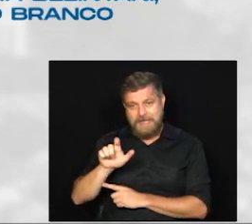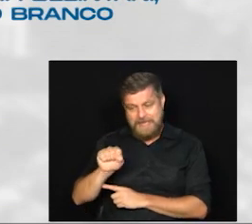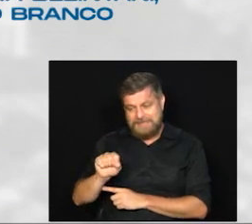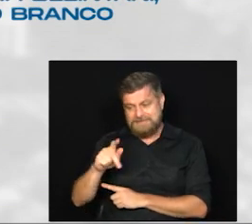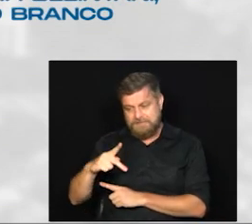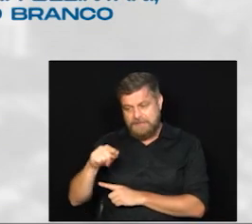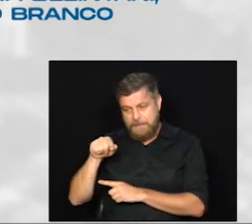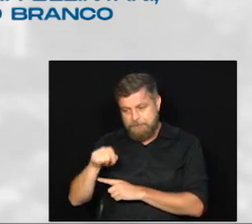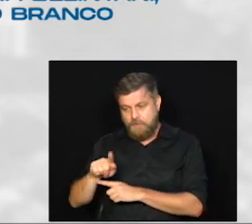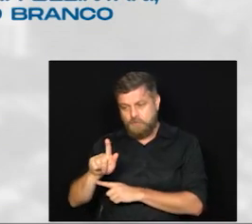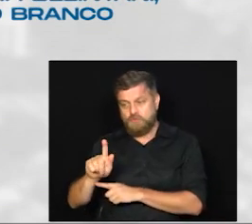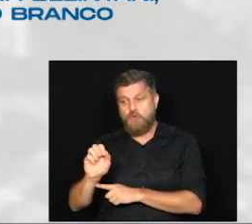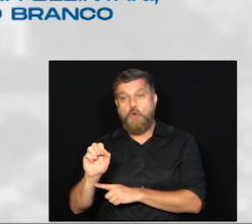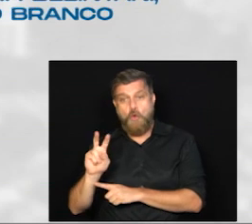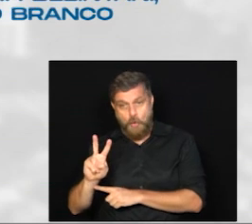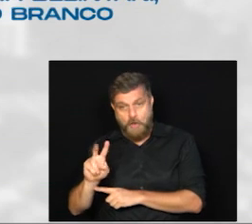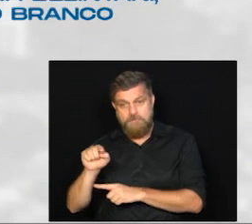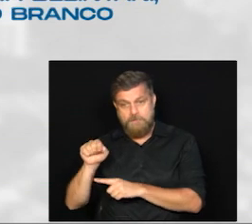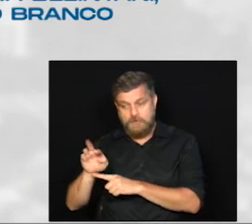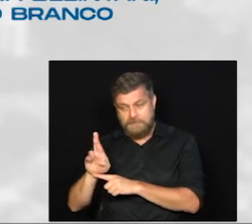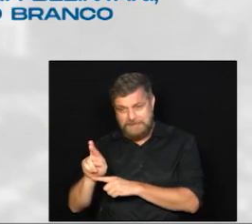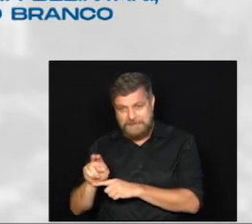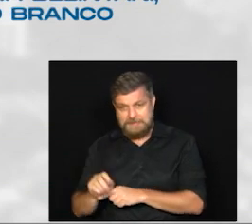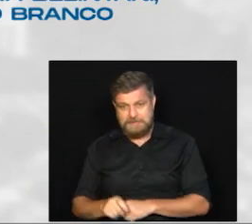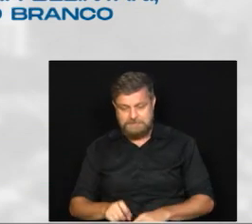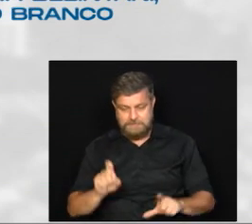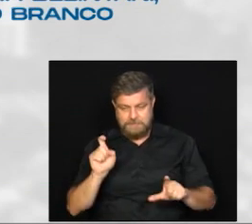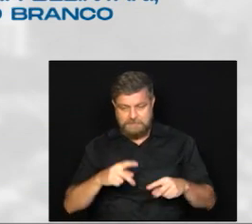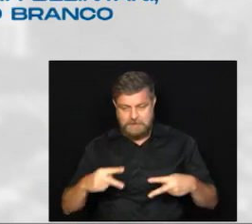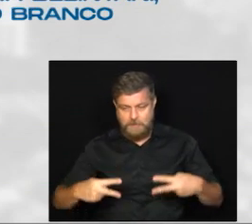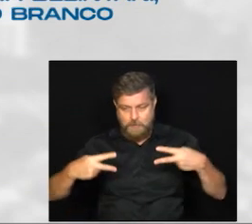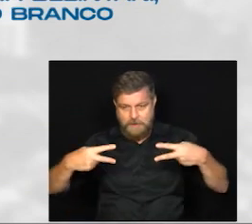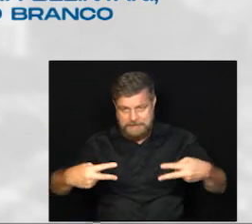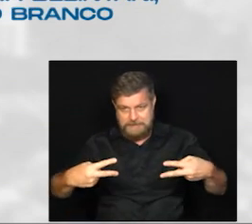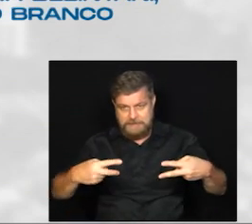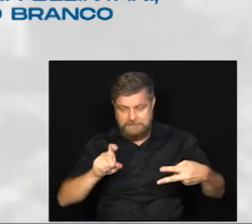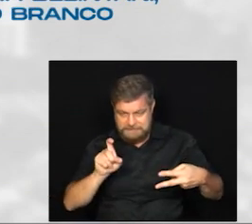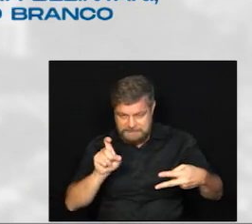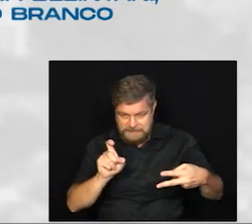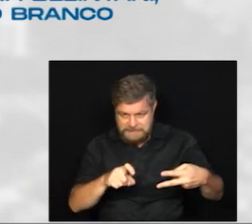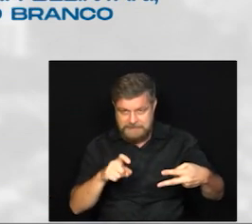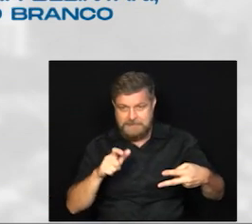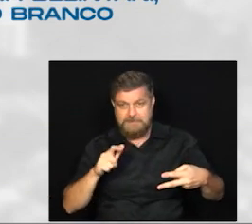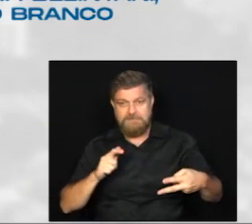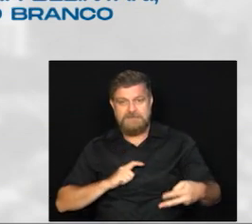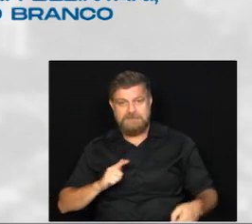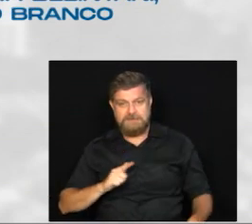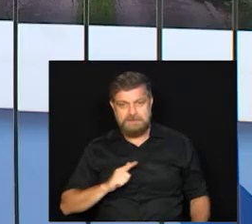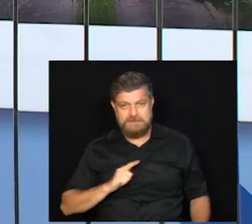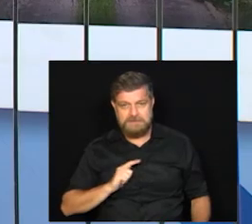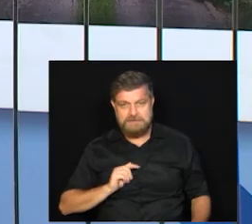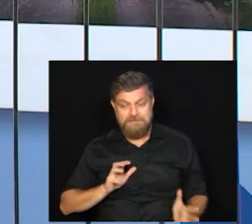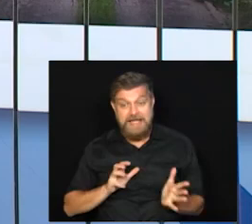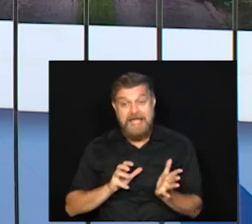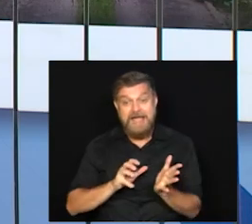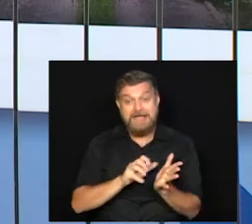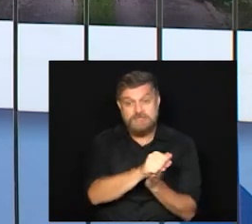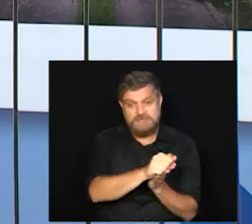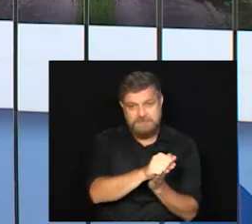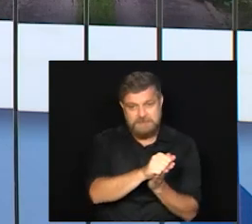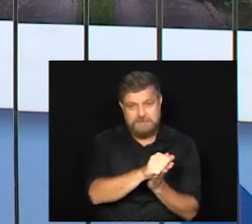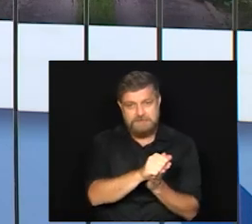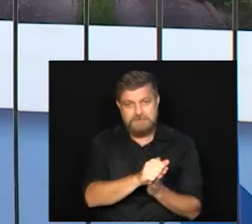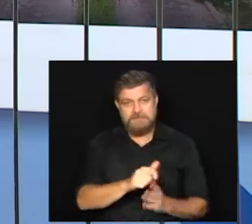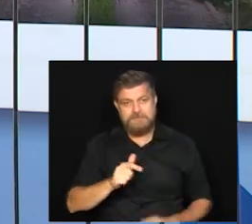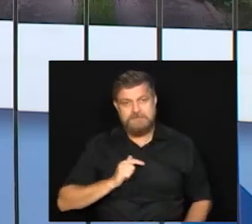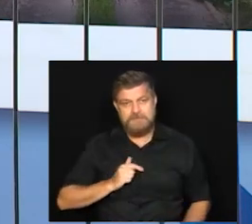vacina.campinas.sp.gov.br e aí, com esse link, é que você vai, então, fazer o seu agendamento